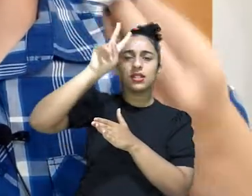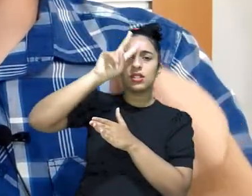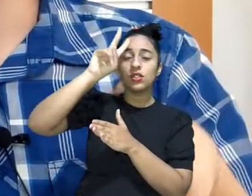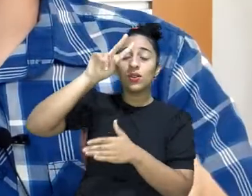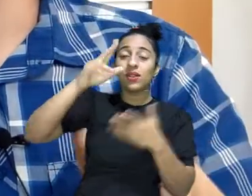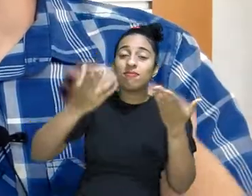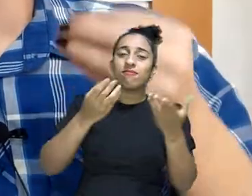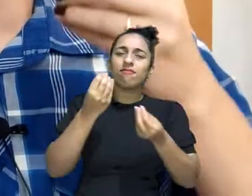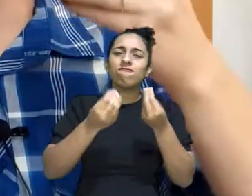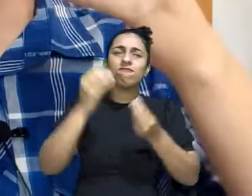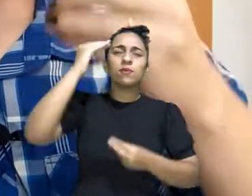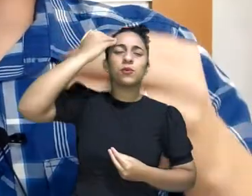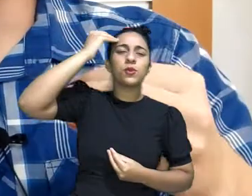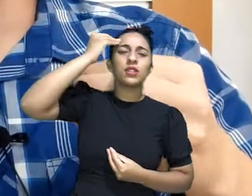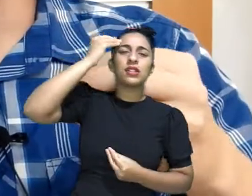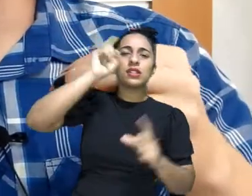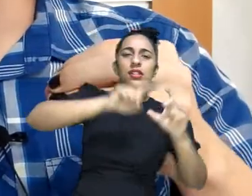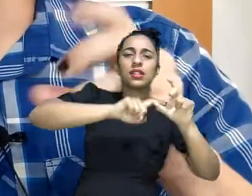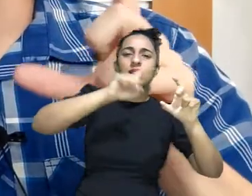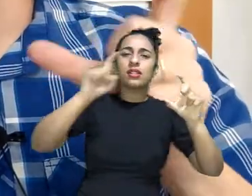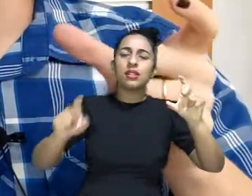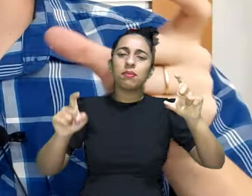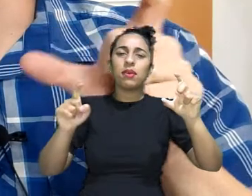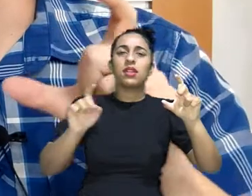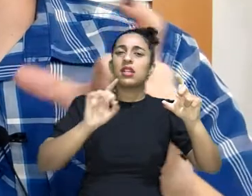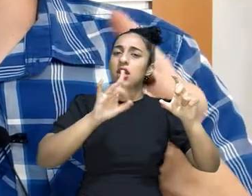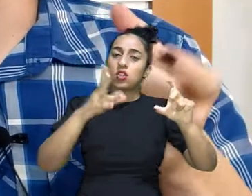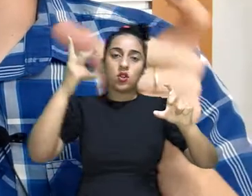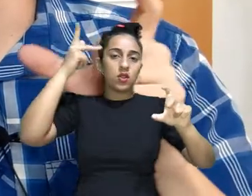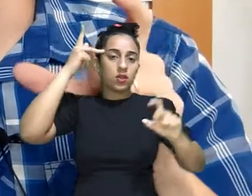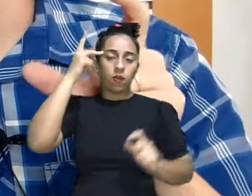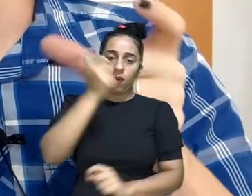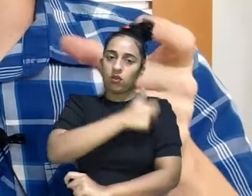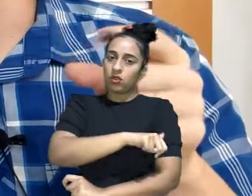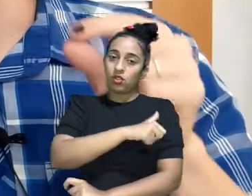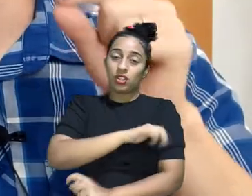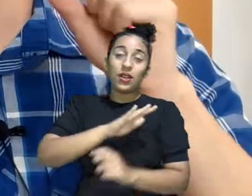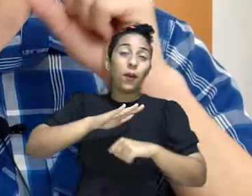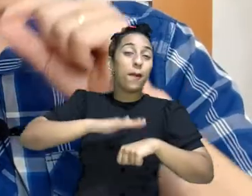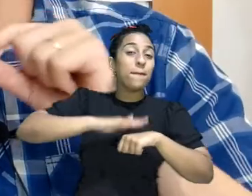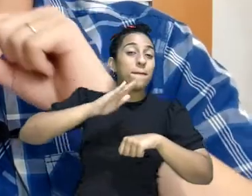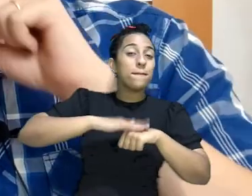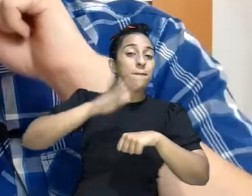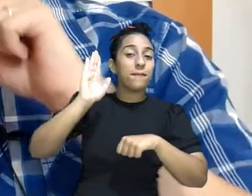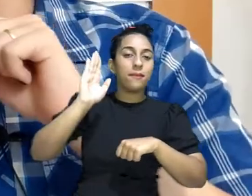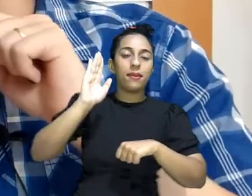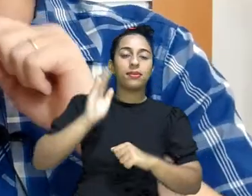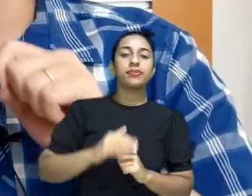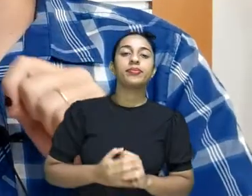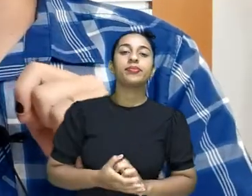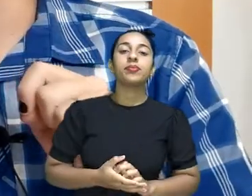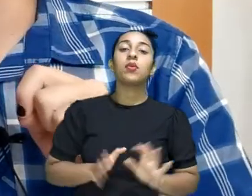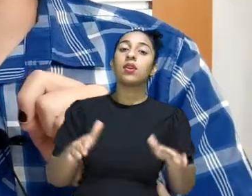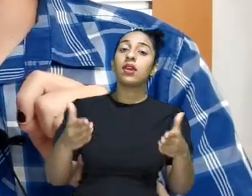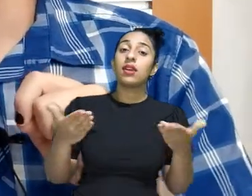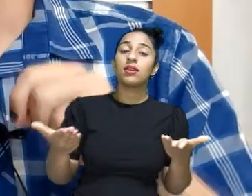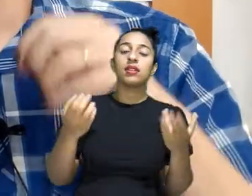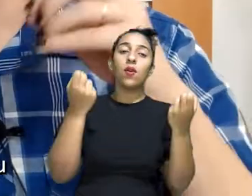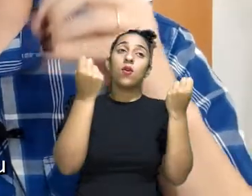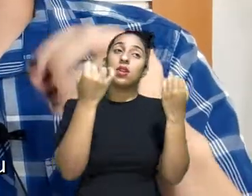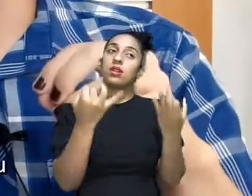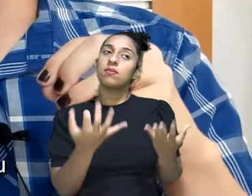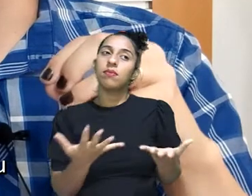dizer historiográfico para entender a independência além do Reich Wilson que o São Paulo que é da narrativa mais